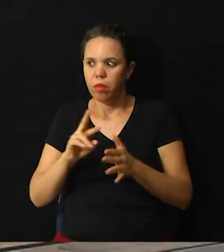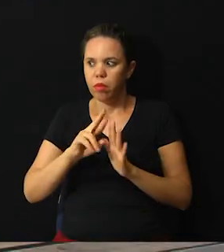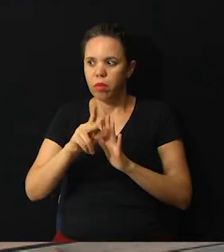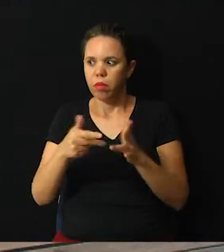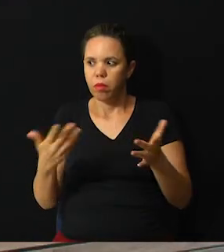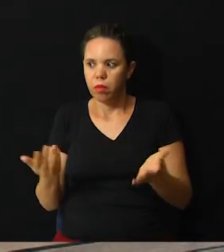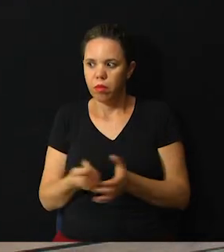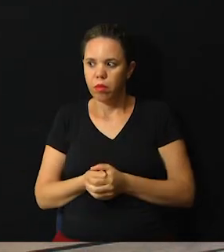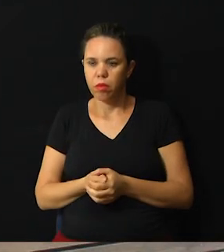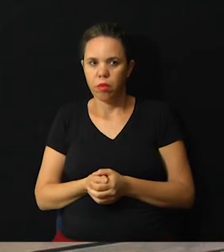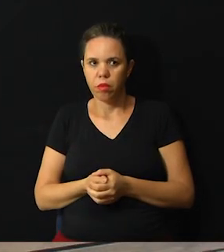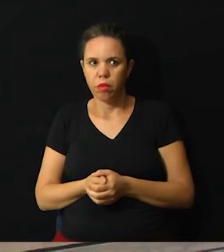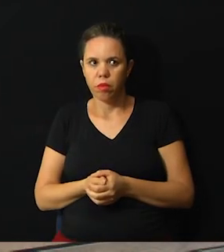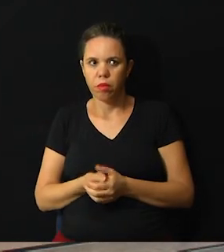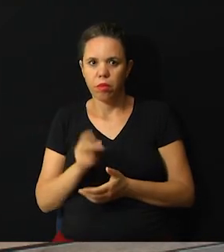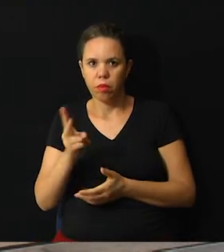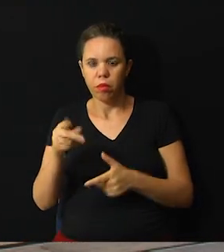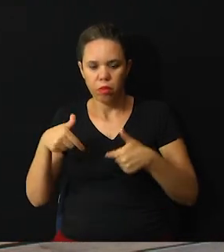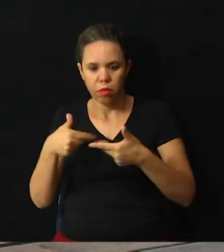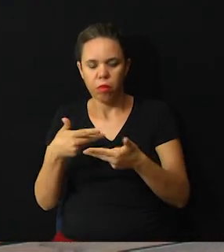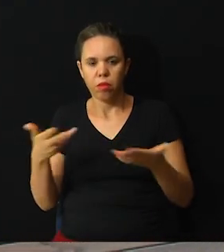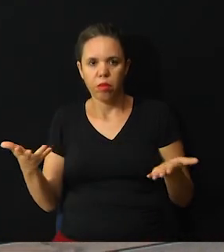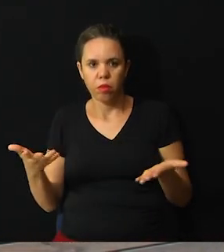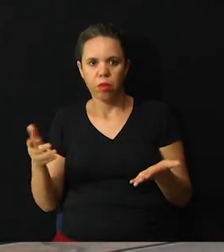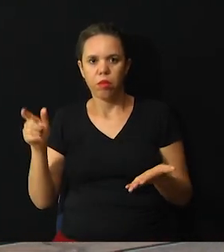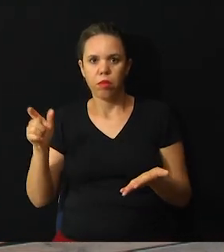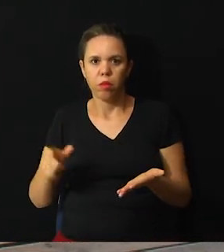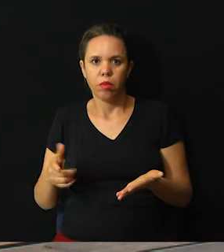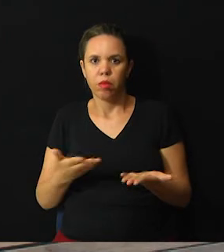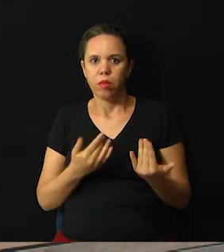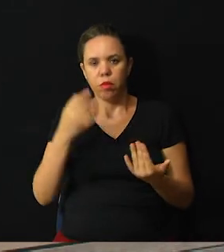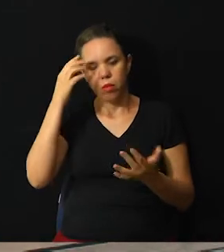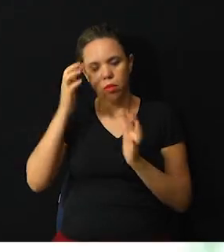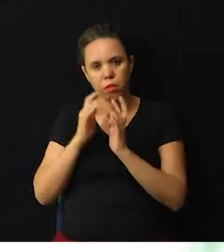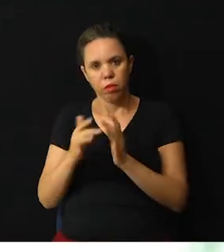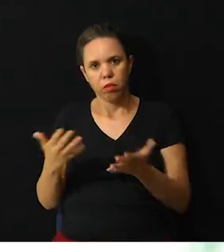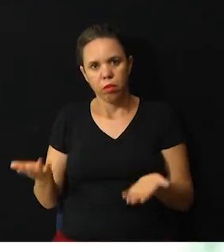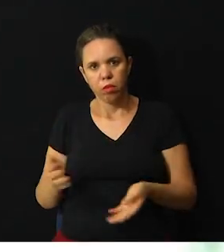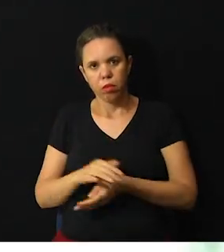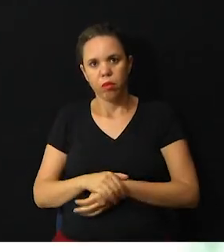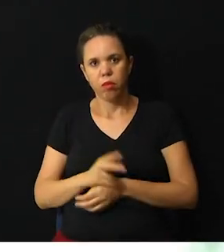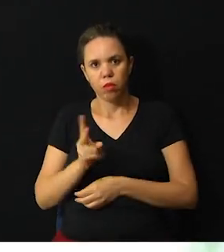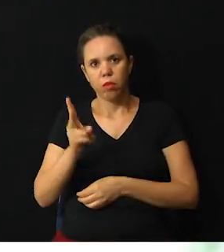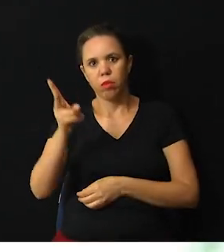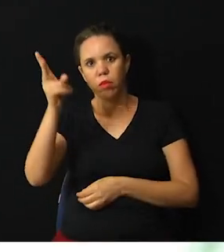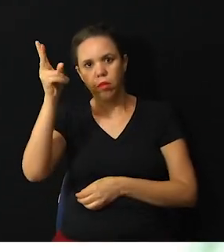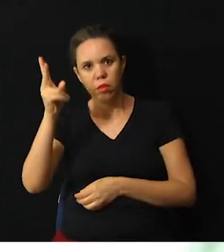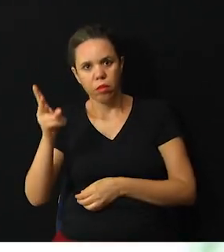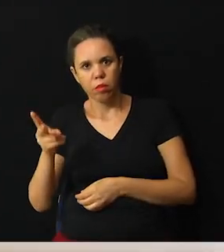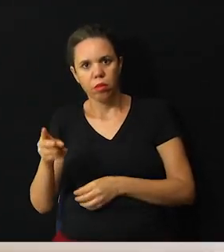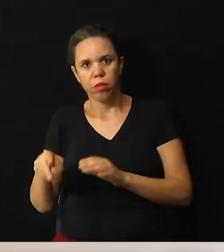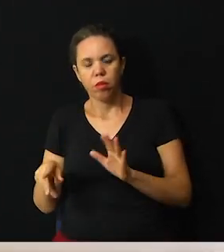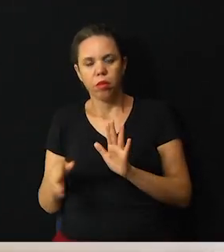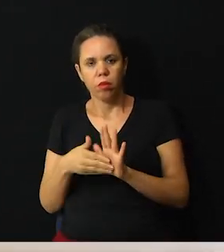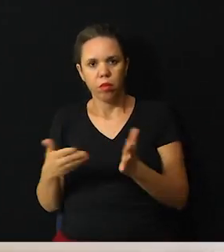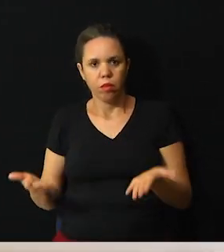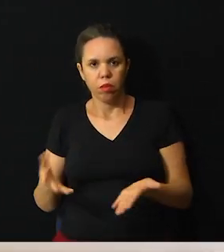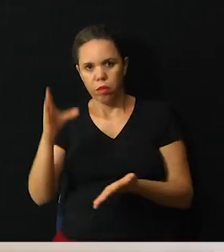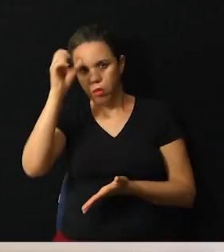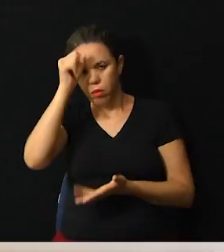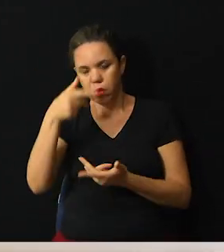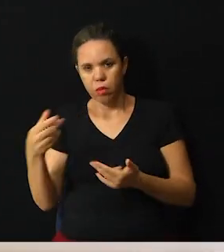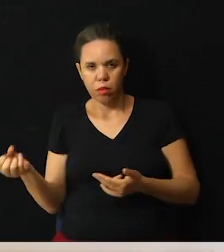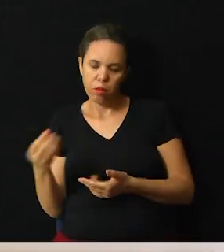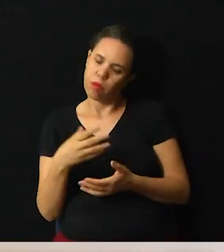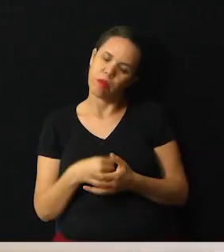sociais diversos, se manter ativo, manter o cérebro jovem é isso, é continuar se propondo a